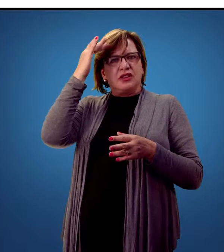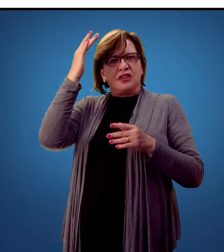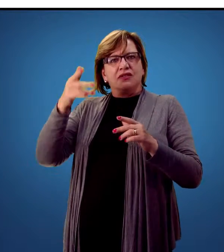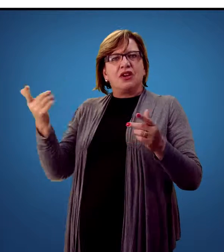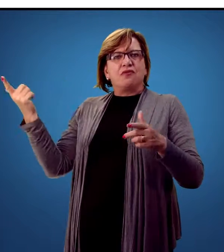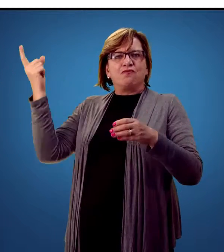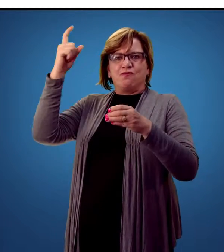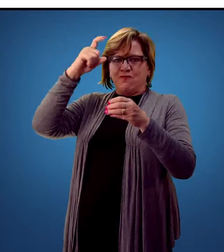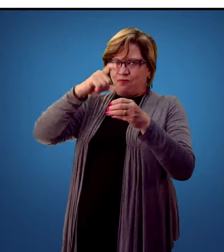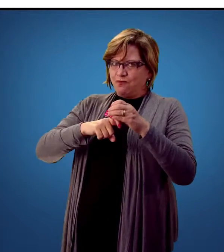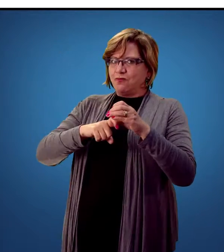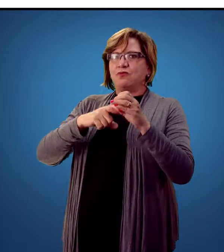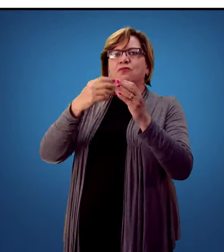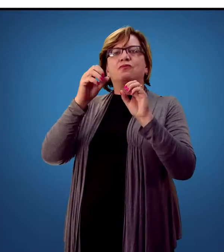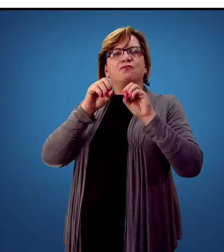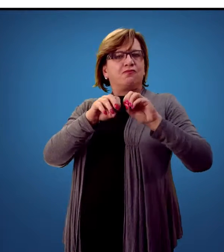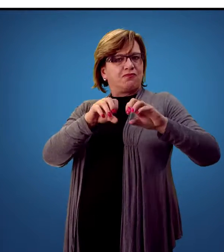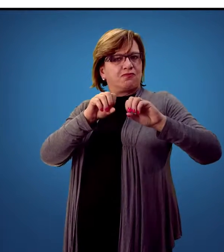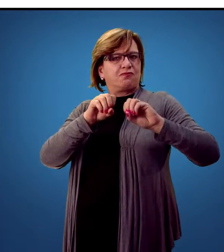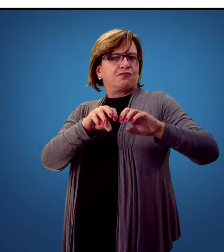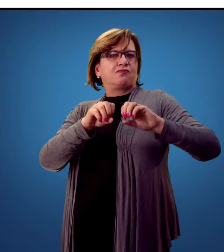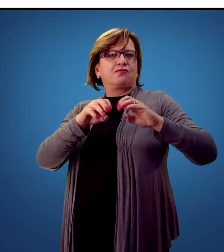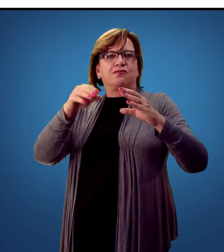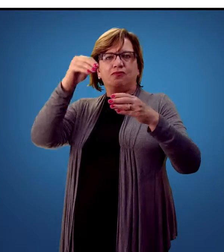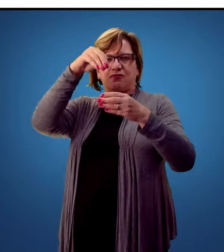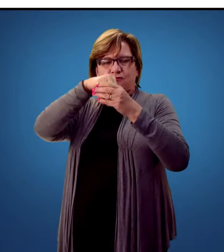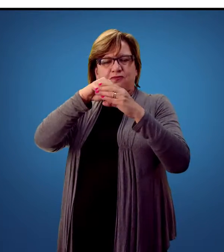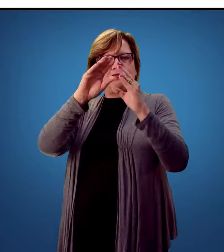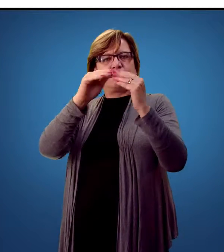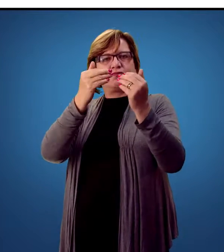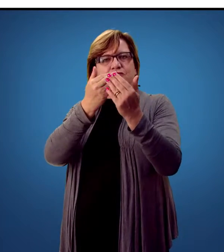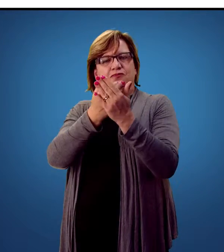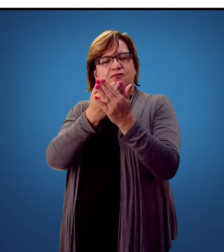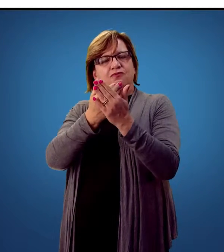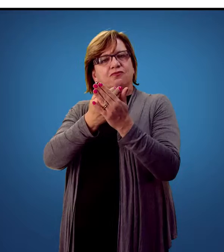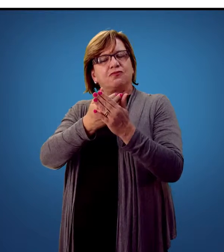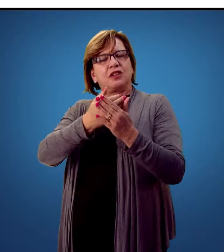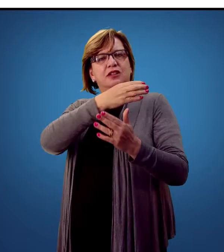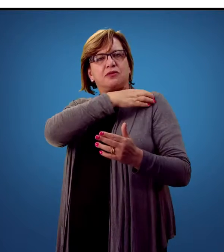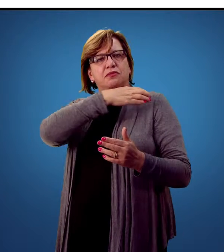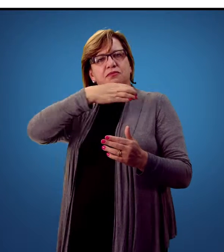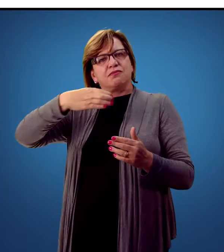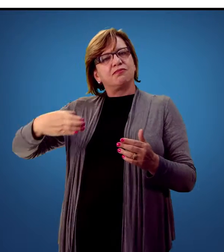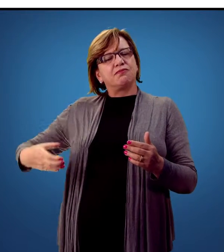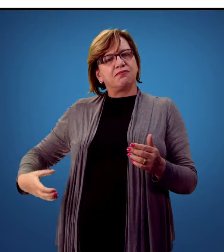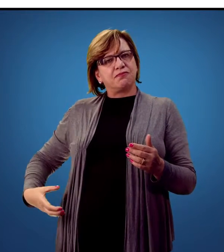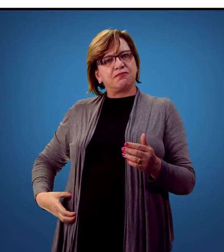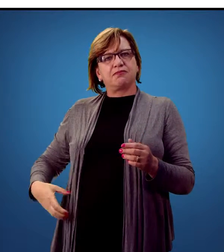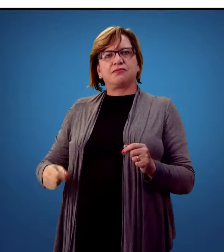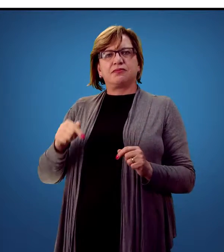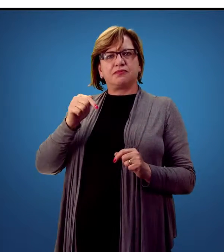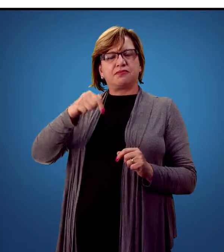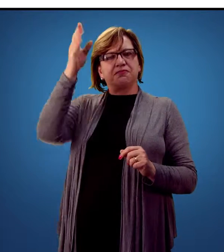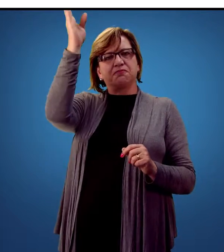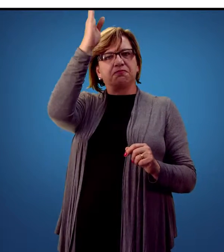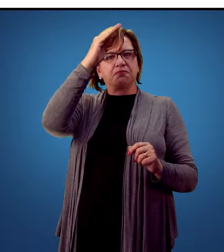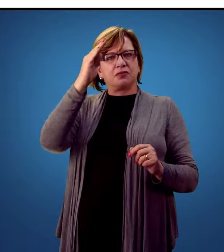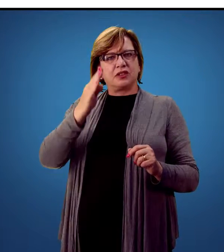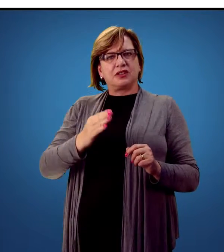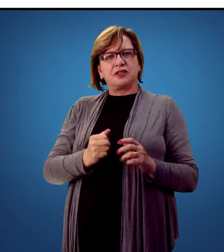voltou a fazer parte aí é dos planos pedagógicos das escolas públicas brasileiras